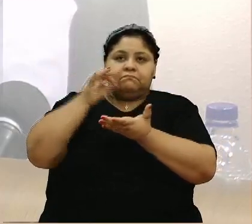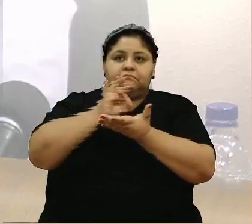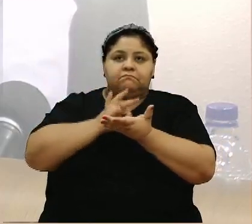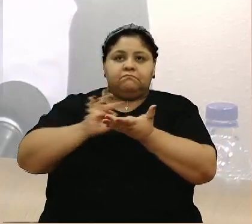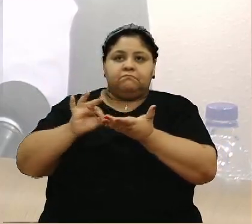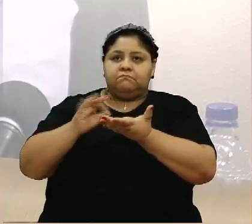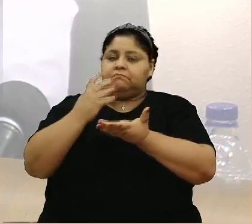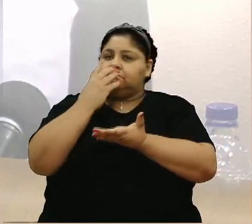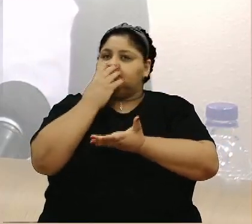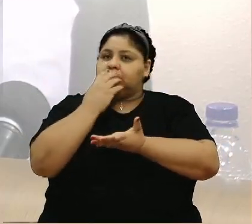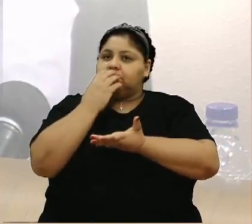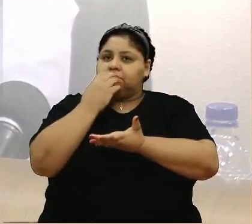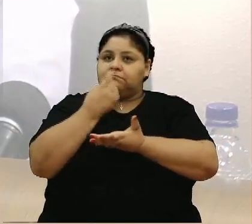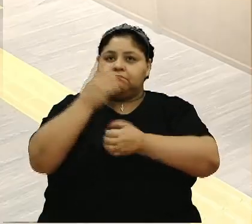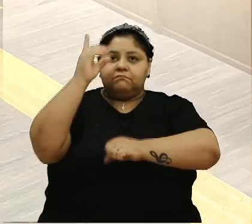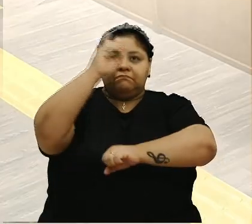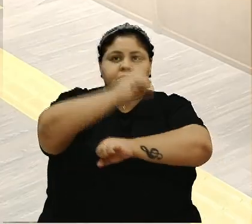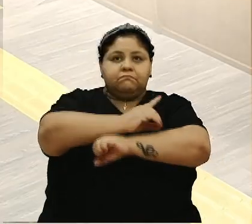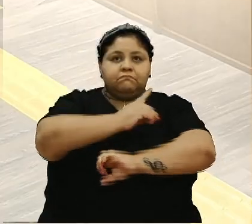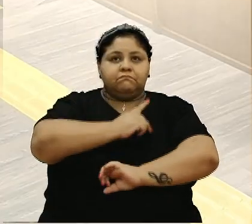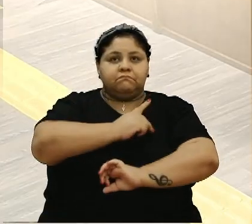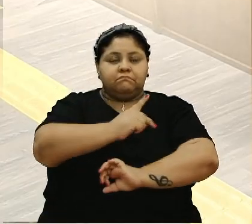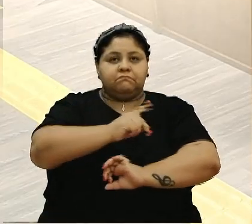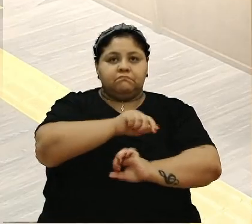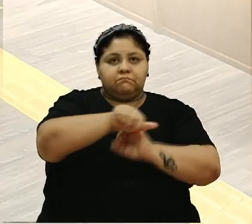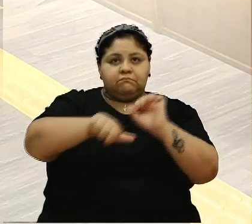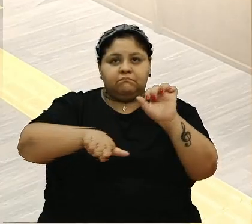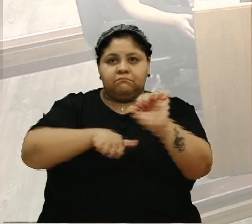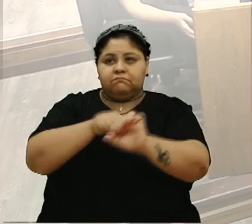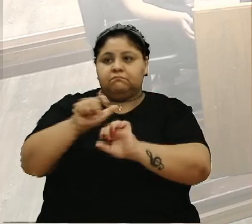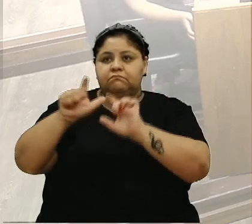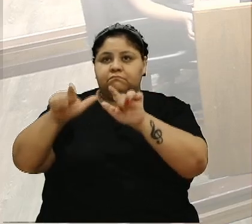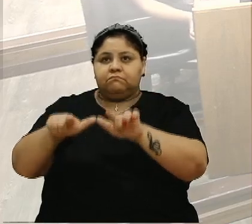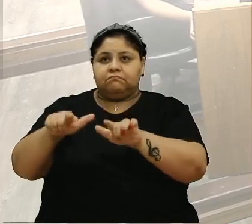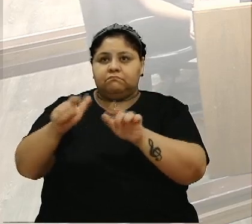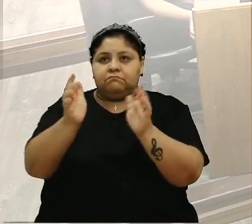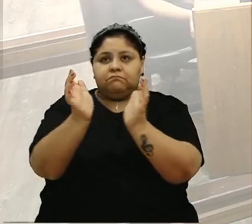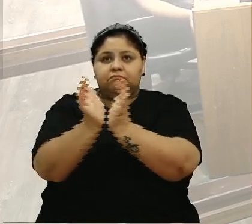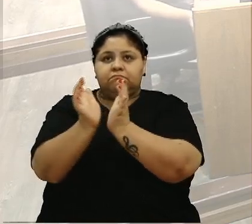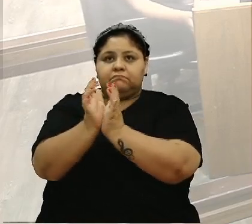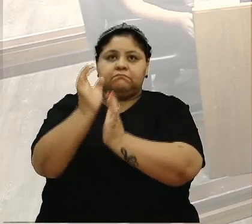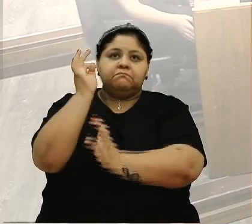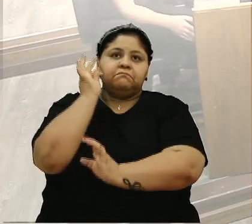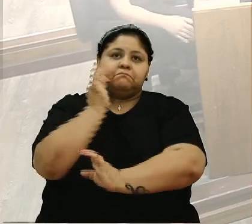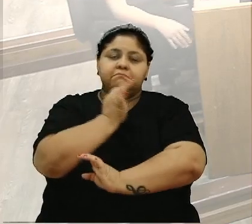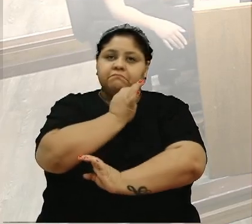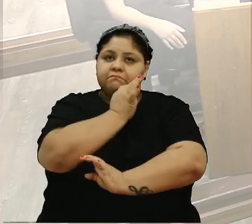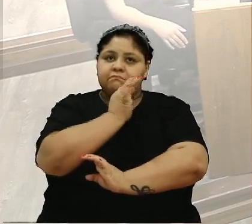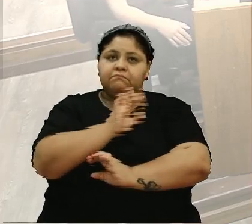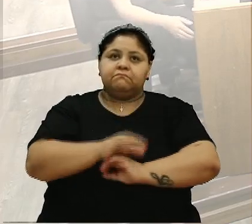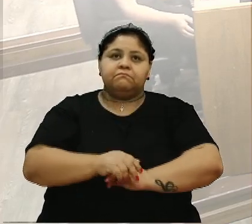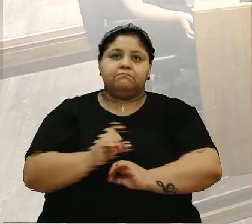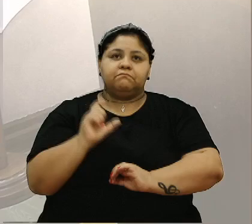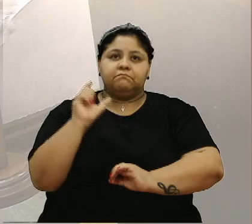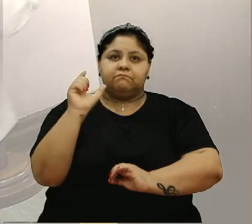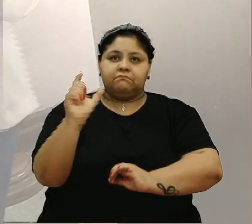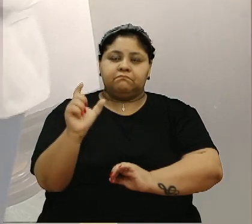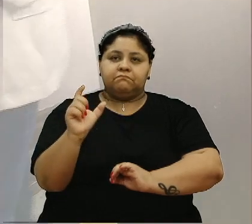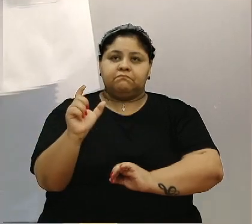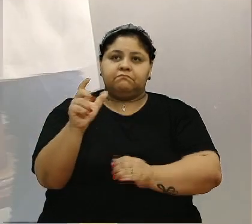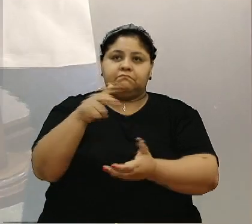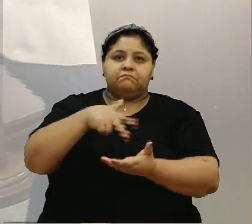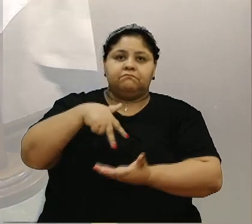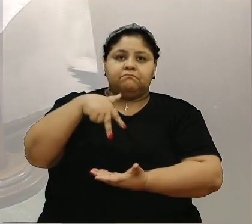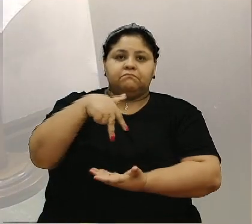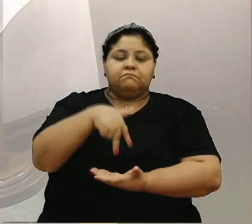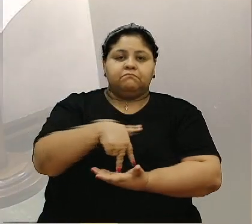Camilles. Bom dia, senhora presidente. Cedo meu espaço a colega Tatiane Frisso. Com a palavra na tribuna.